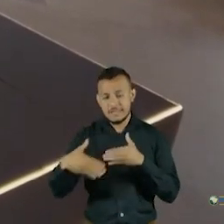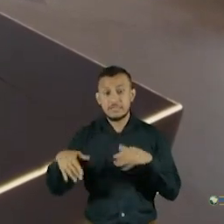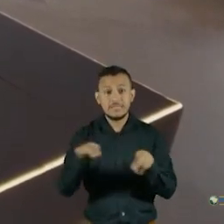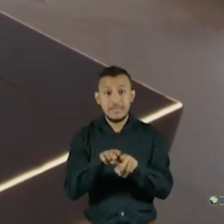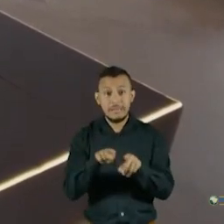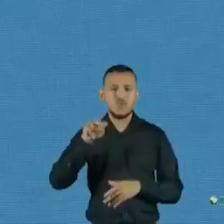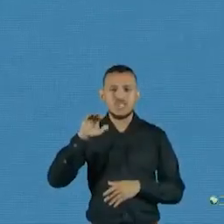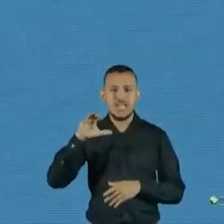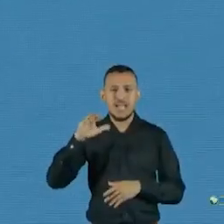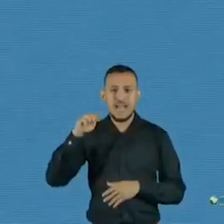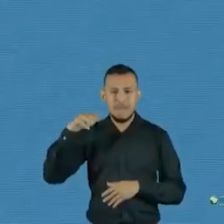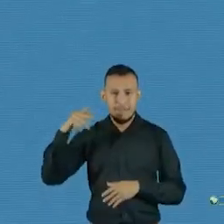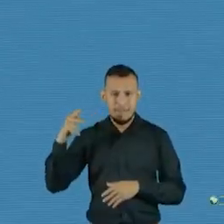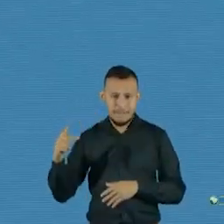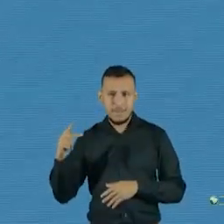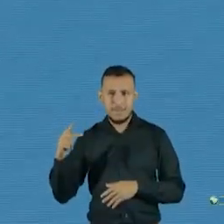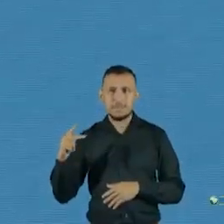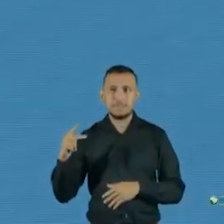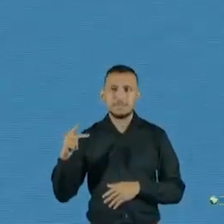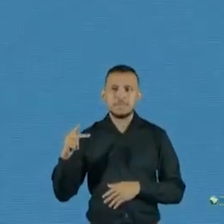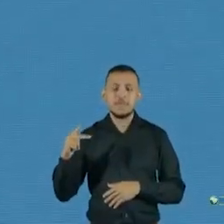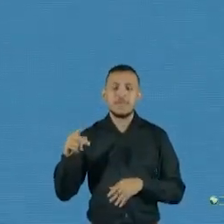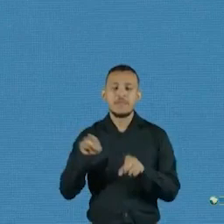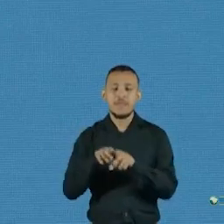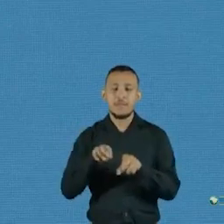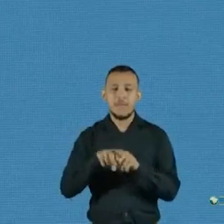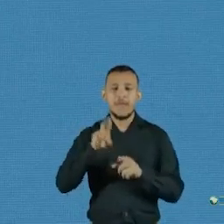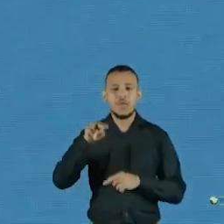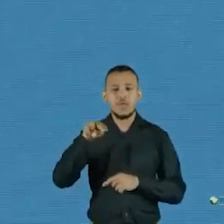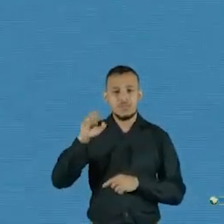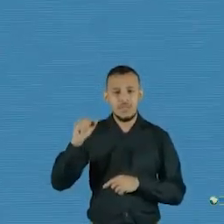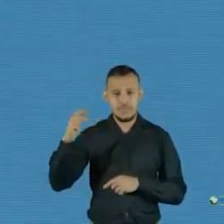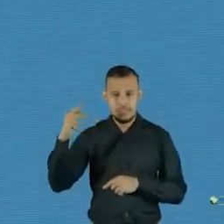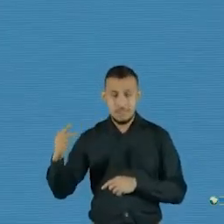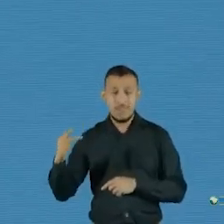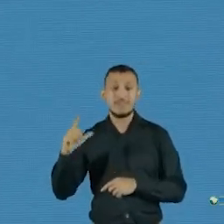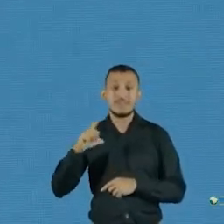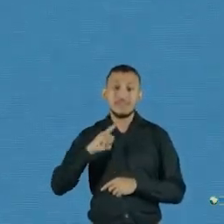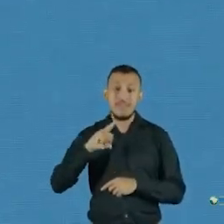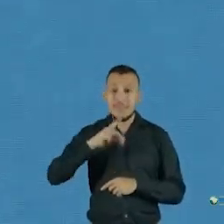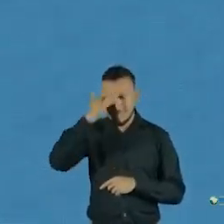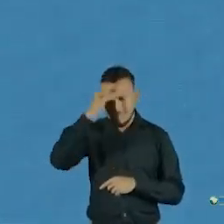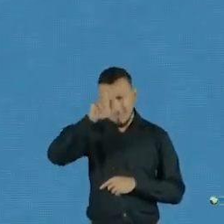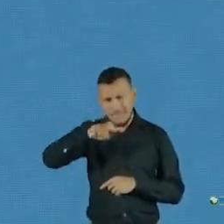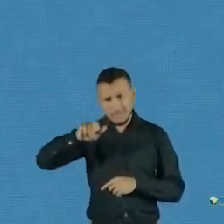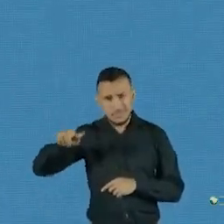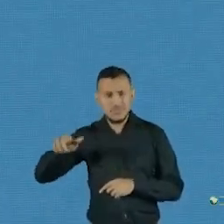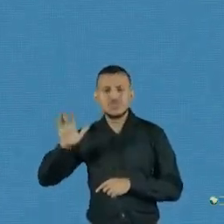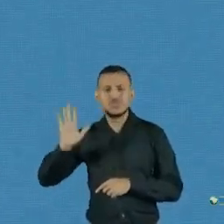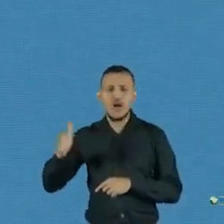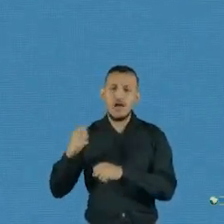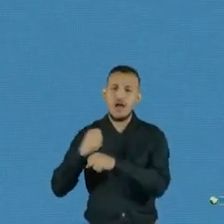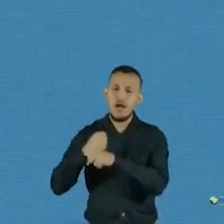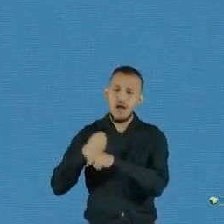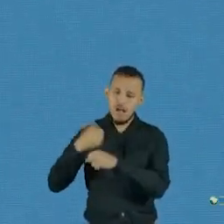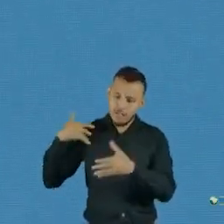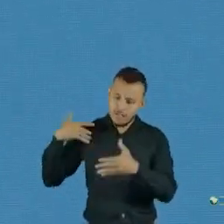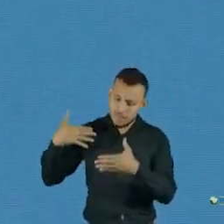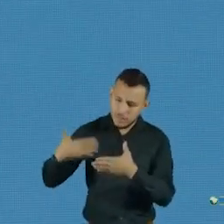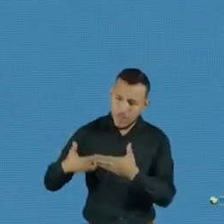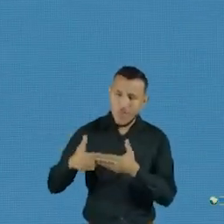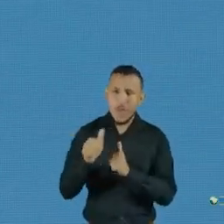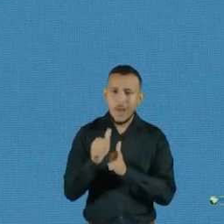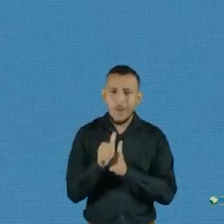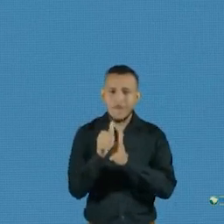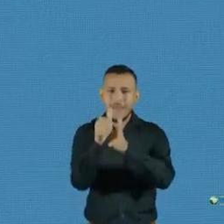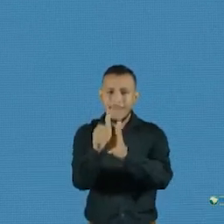nas escolas, provenientes de pesquisas sobre ataques ocorridos no Brasil, traçando o perfil dos